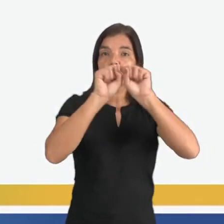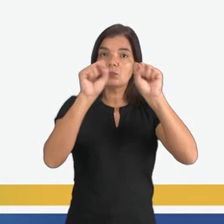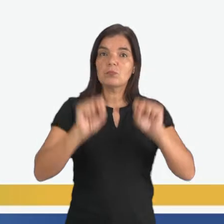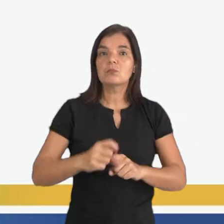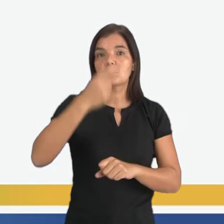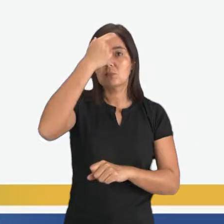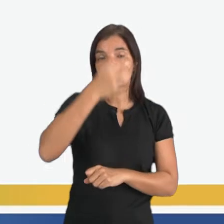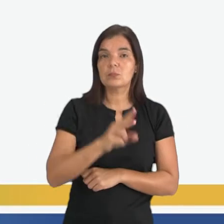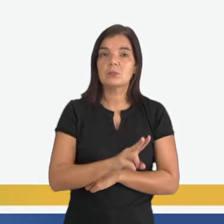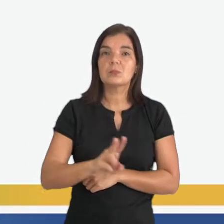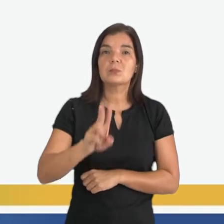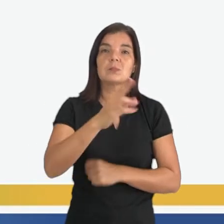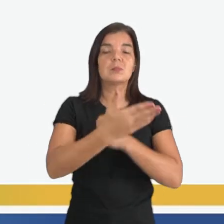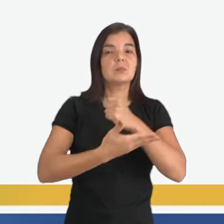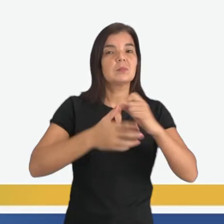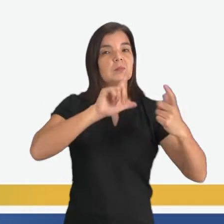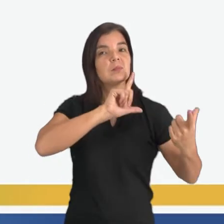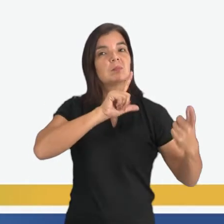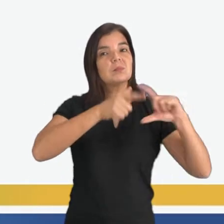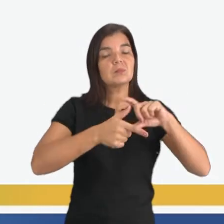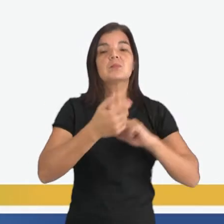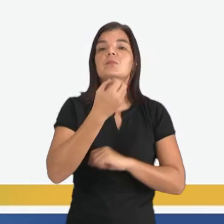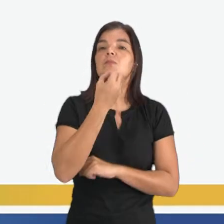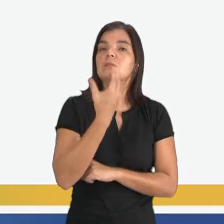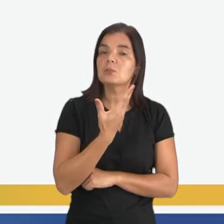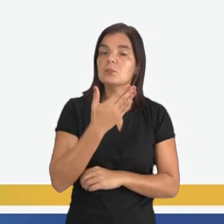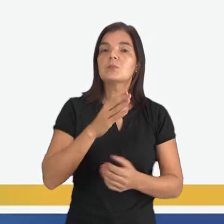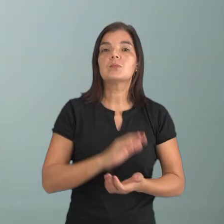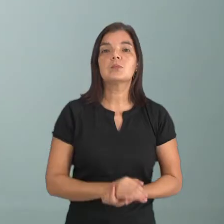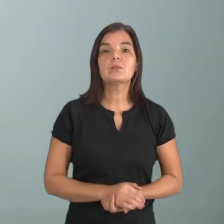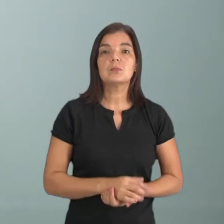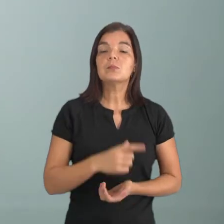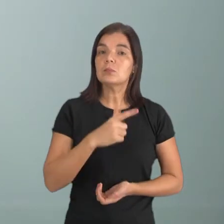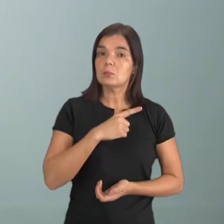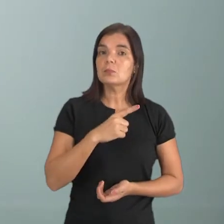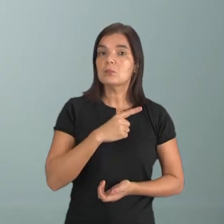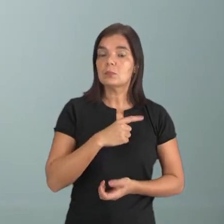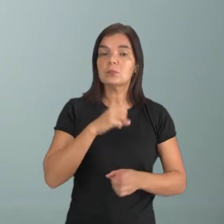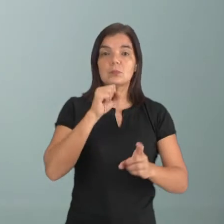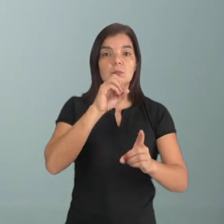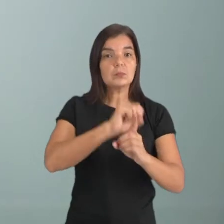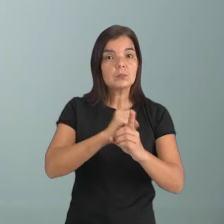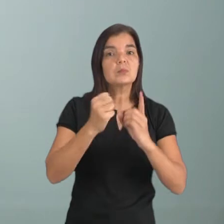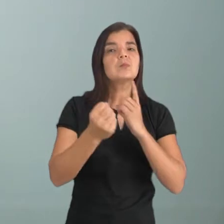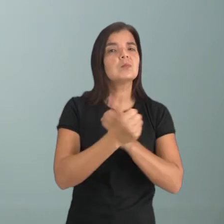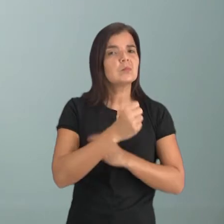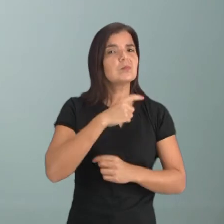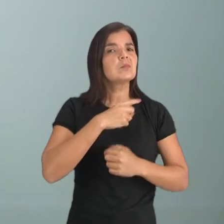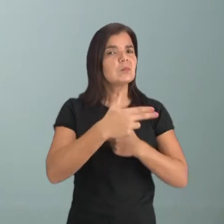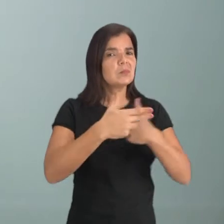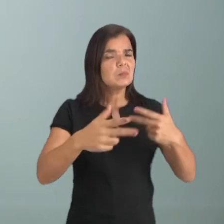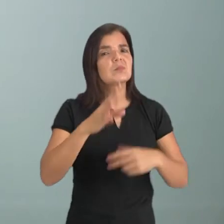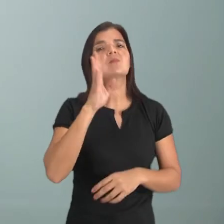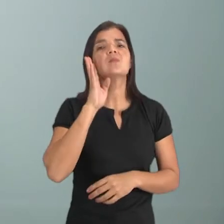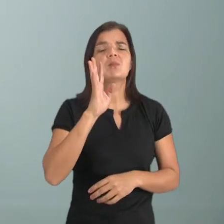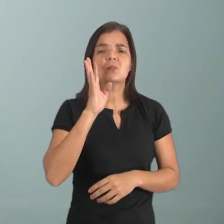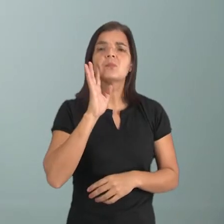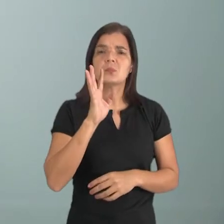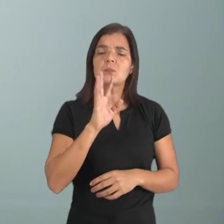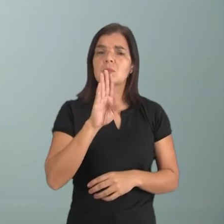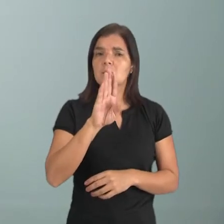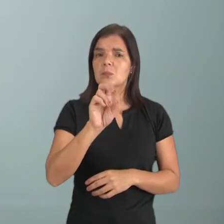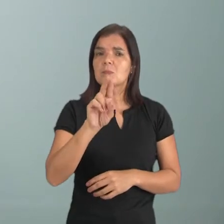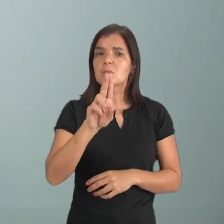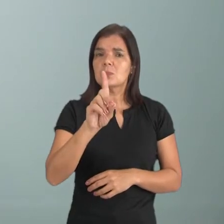sistema pessoal de valores baseado em tradições sadias. Então, eu estou na sociedade, existem coisas que são legais no budismo? Sim,